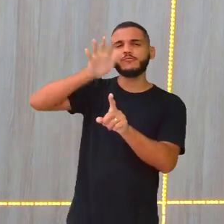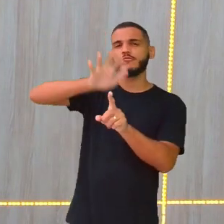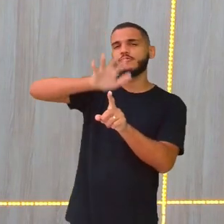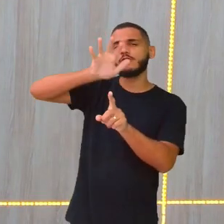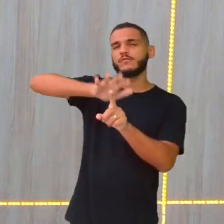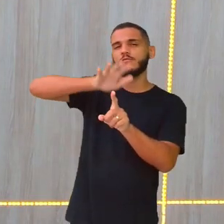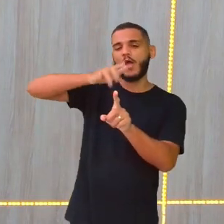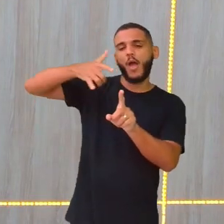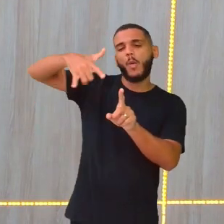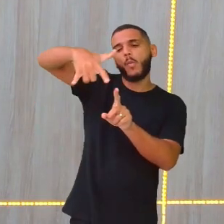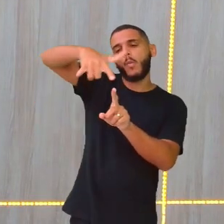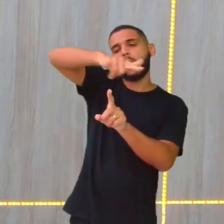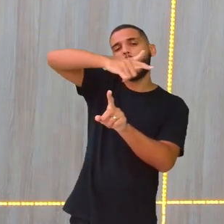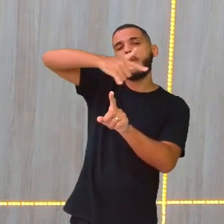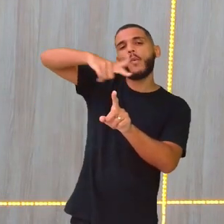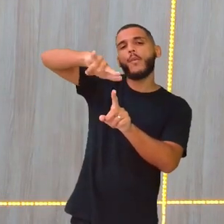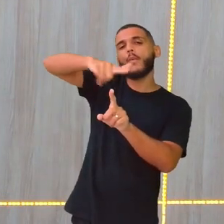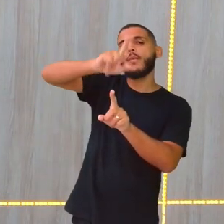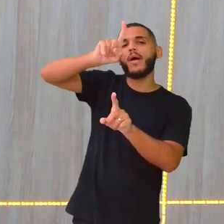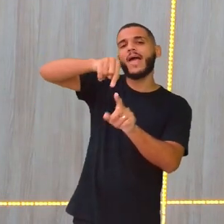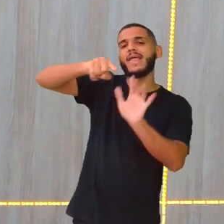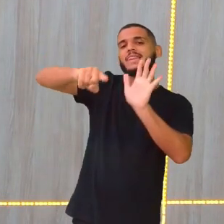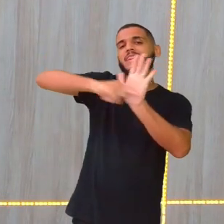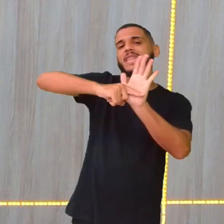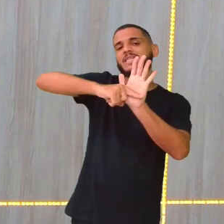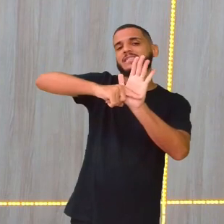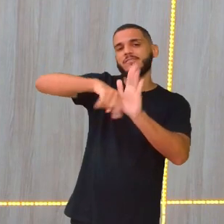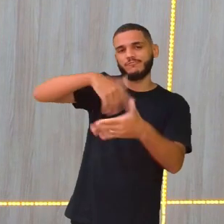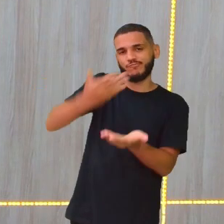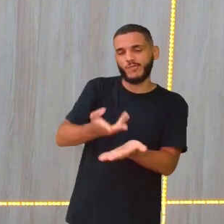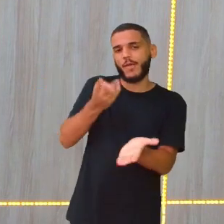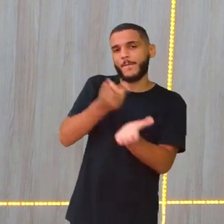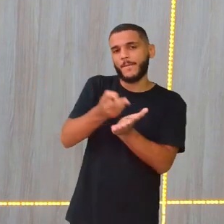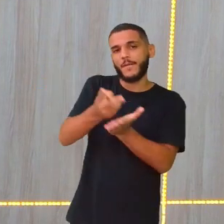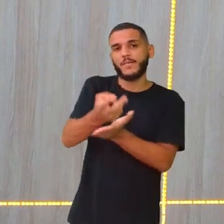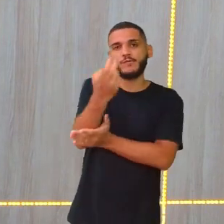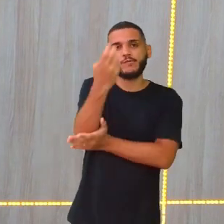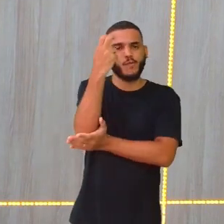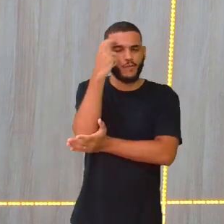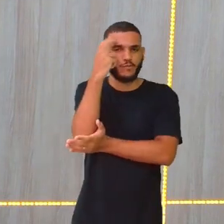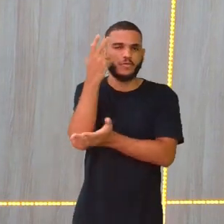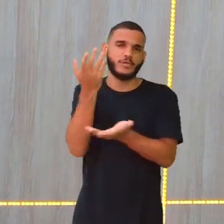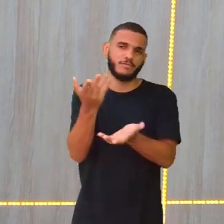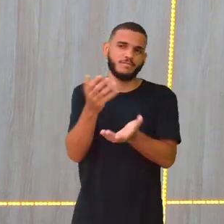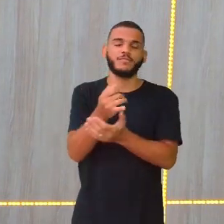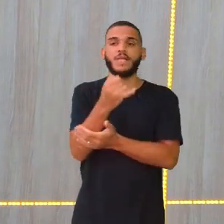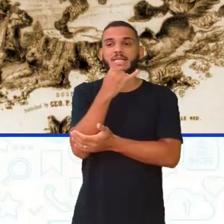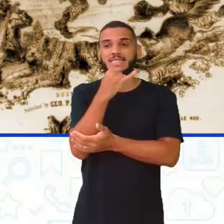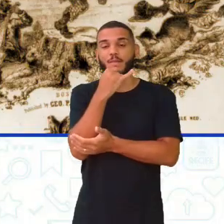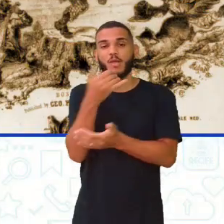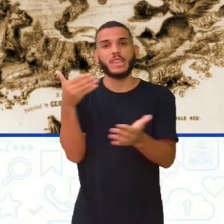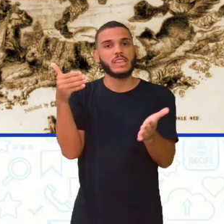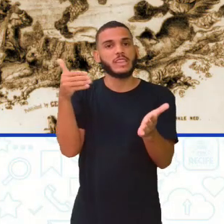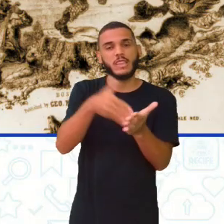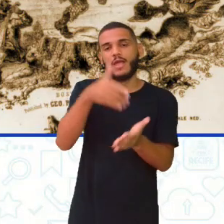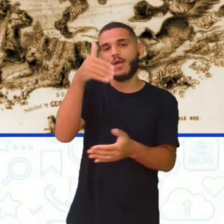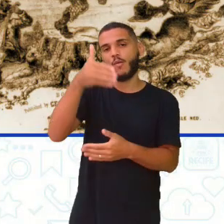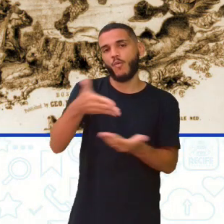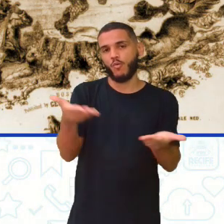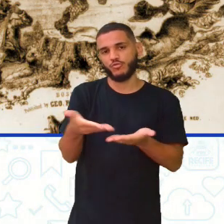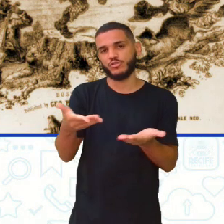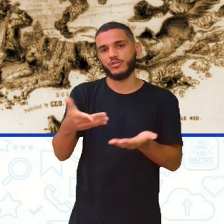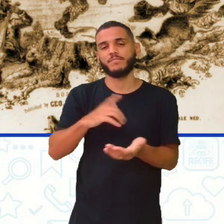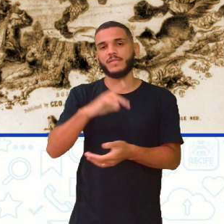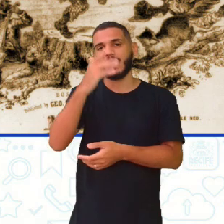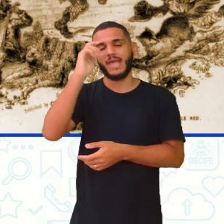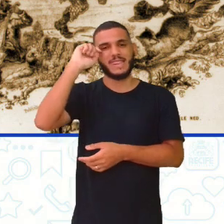um imaginário que se torna negativo, né, perpetuado culturalmente, que no caso até hoje submete o negro à condição de um